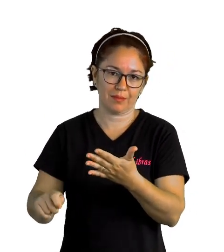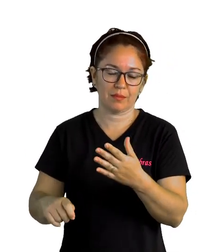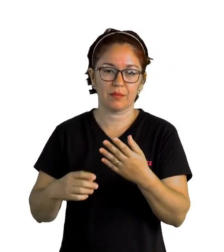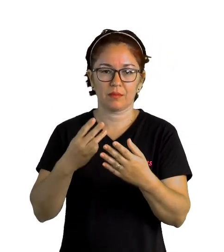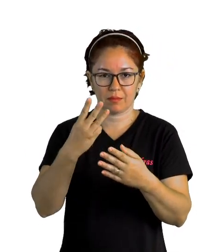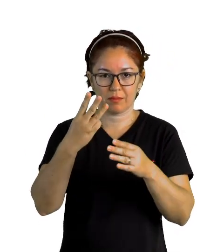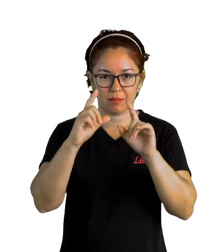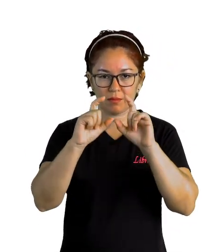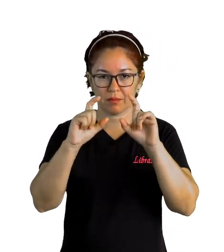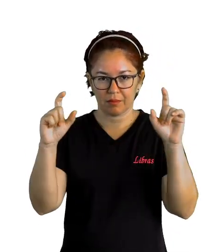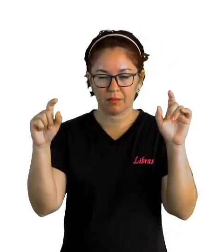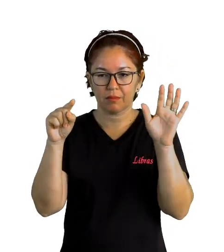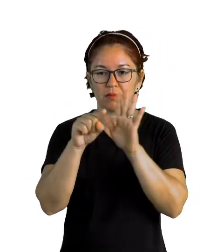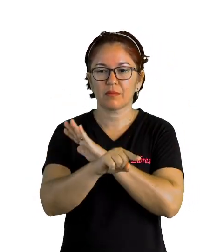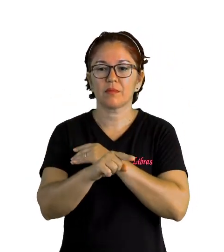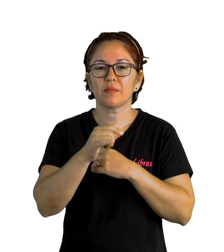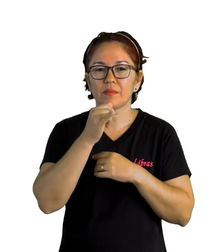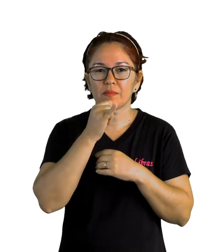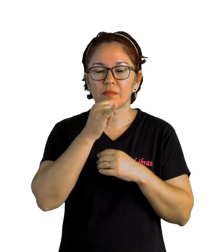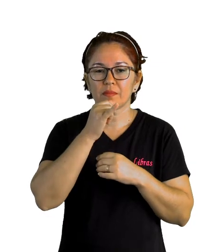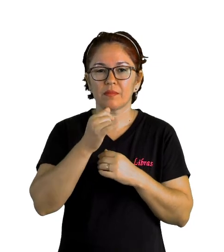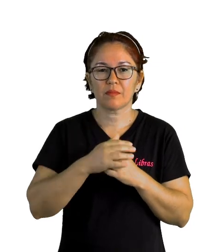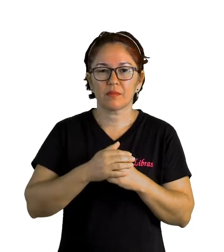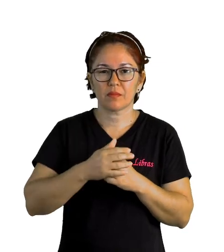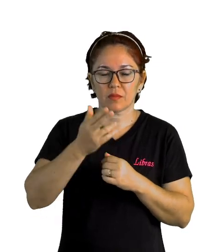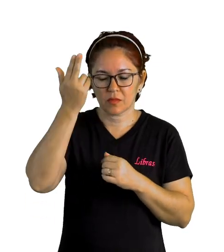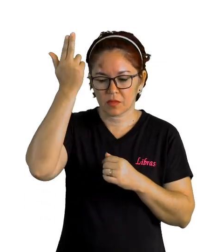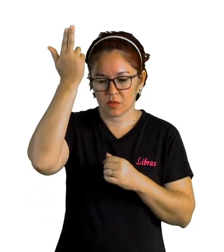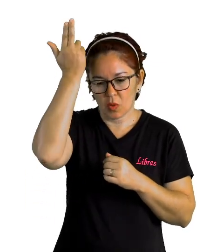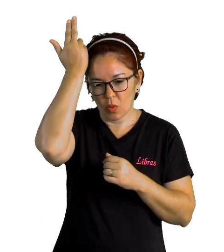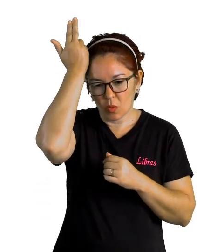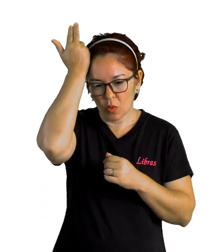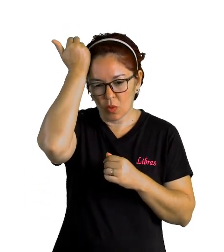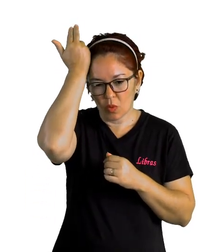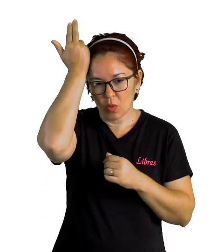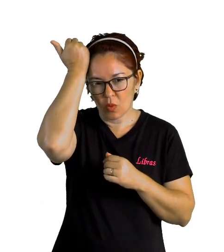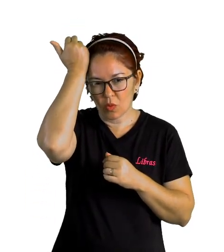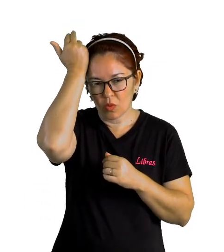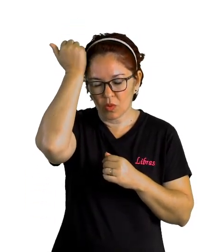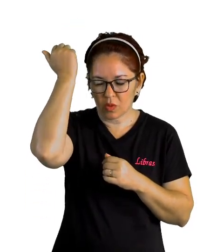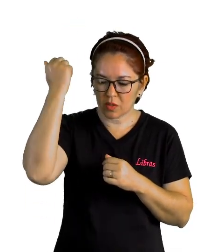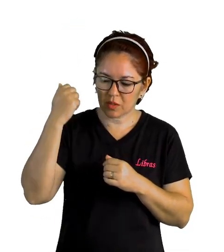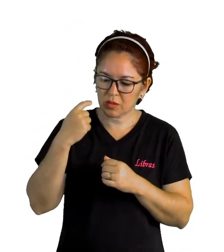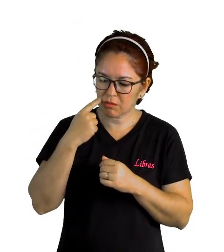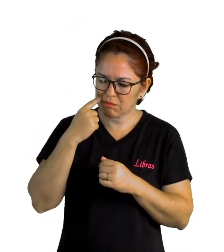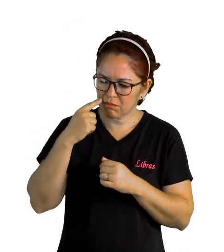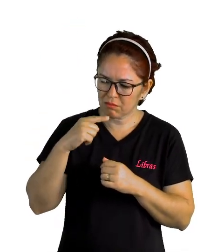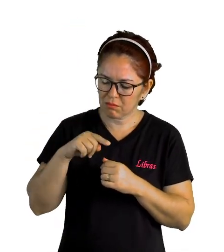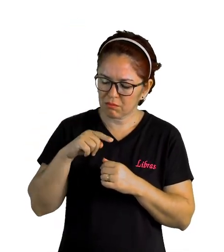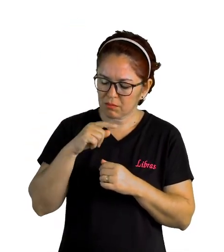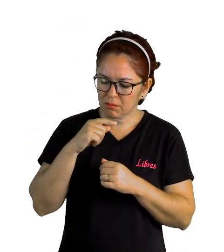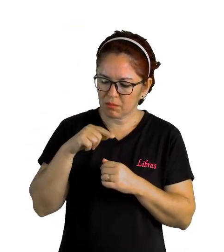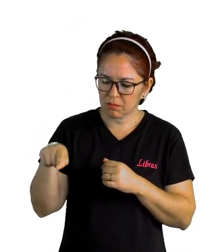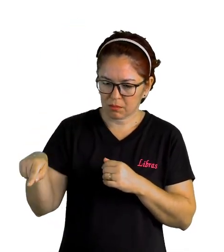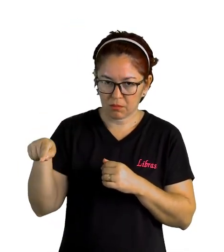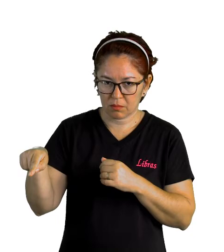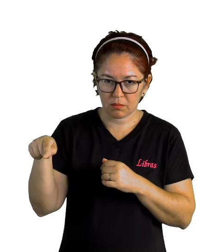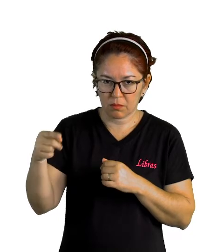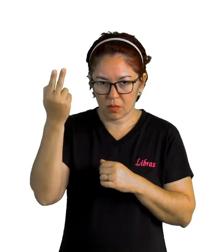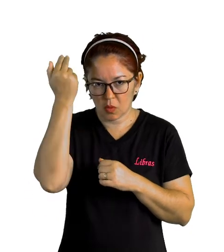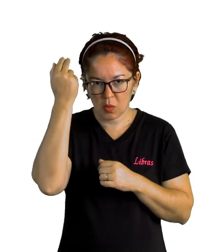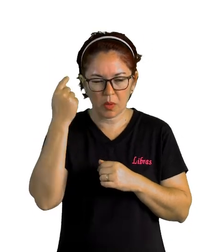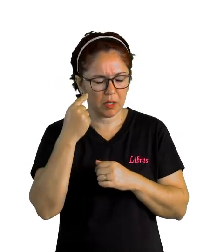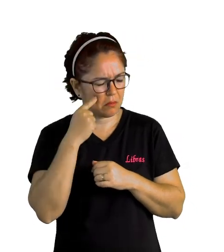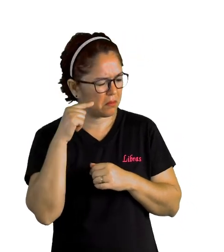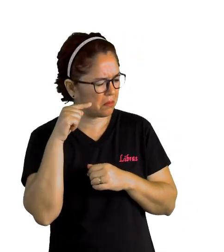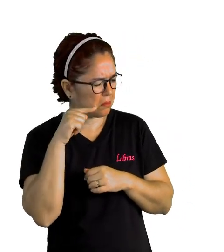3. Quando o coelho soube da tristeza de Juno, o que ele fez, né? O que o coelho